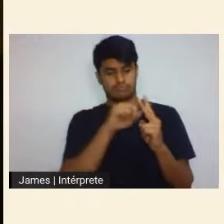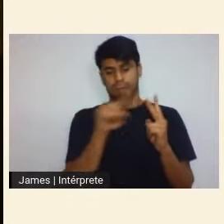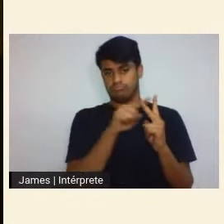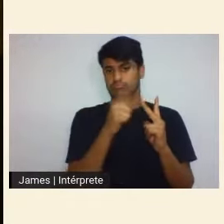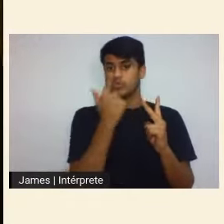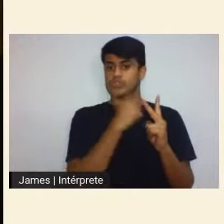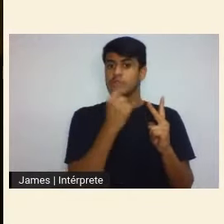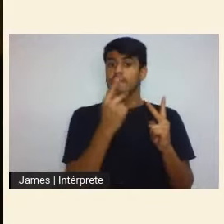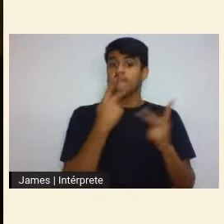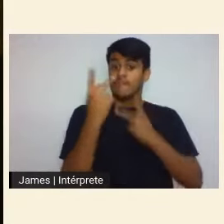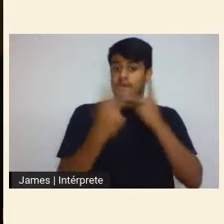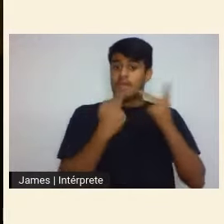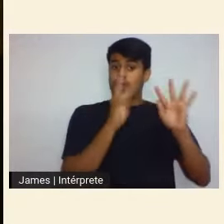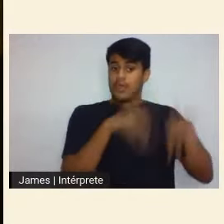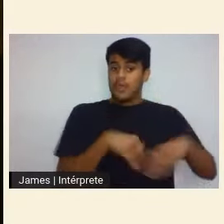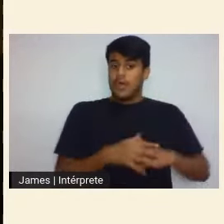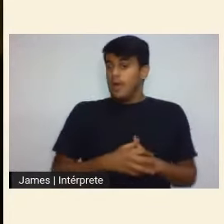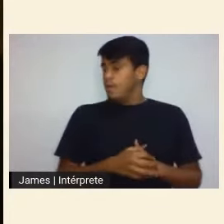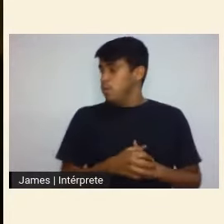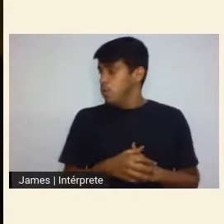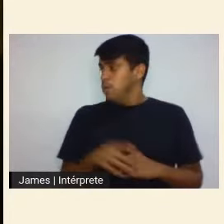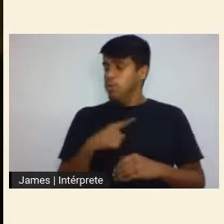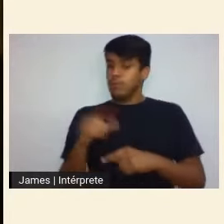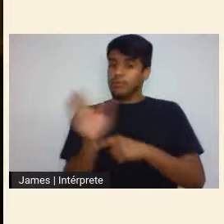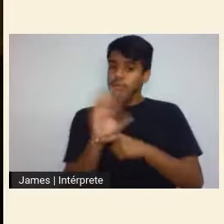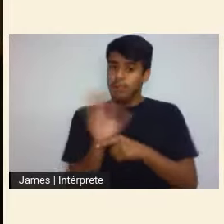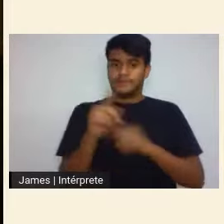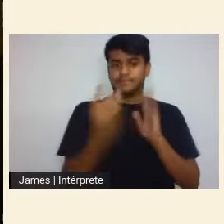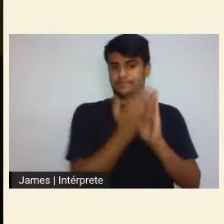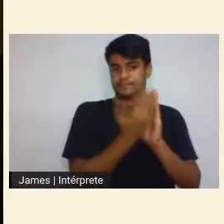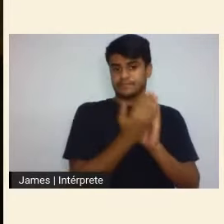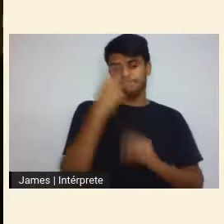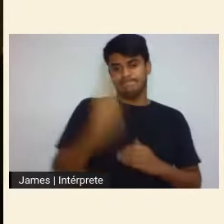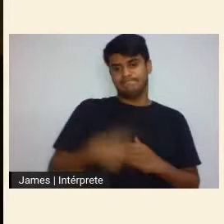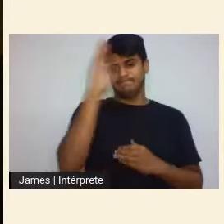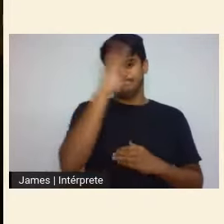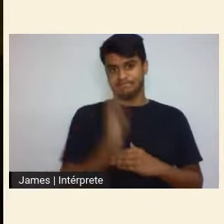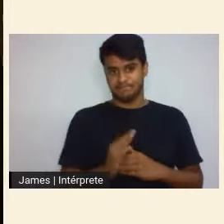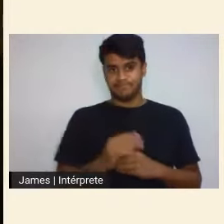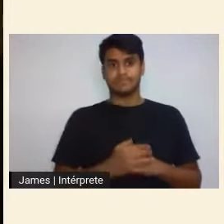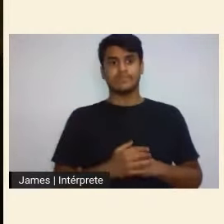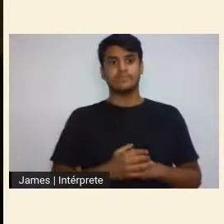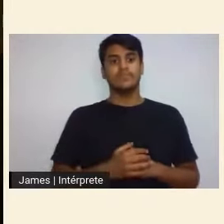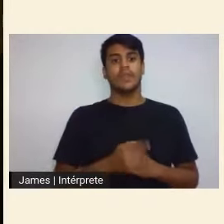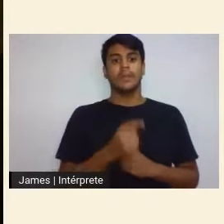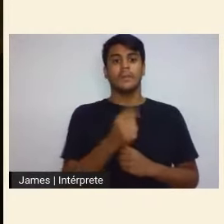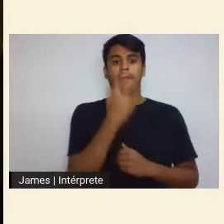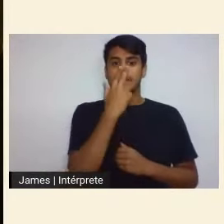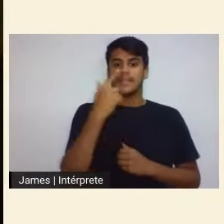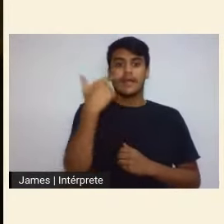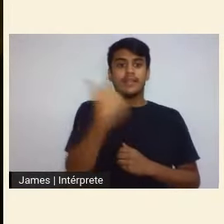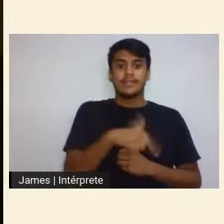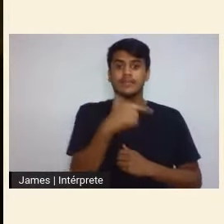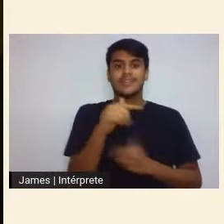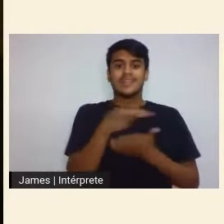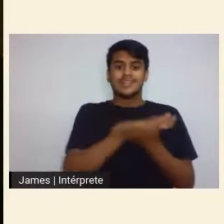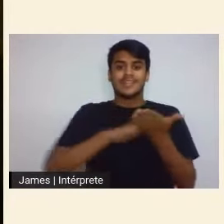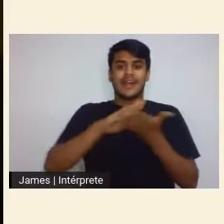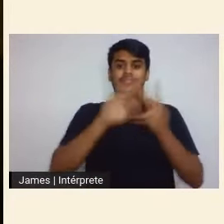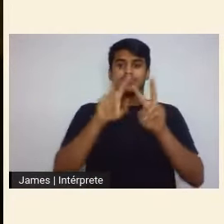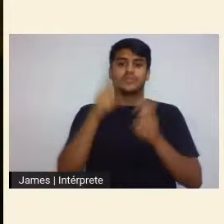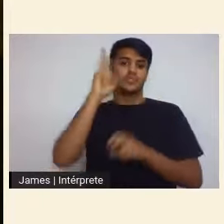O cenário das letras nacionais, com pouca ou quase nenhuma projeção nos compêndios de história